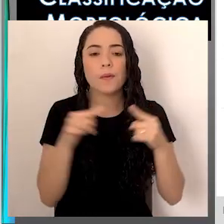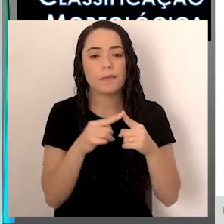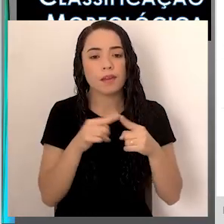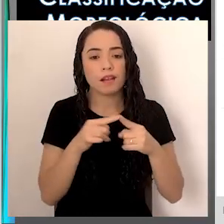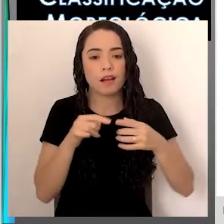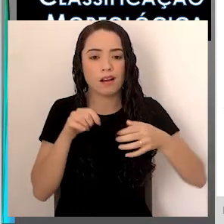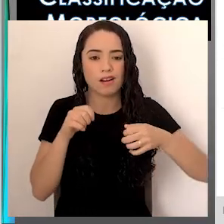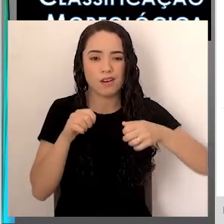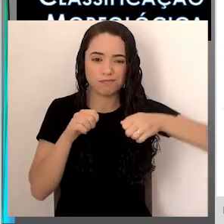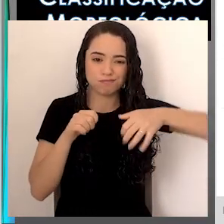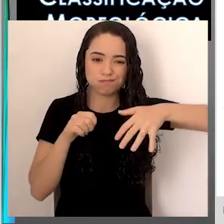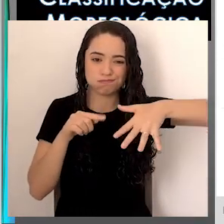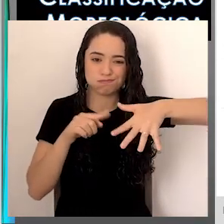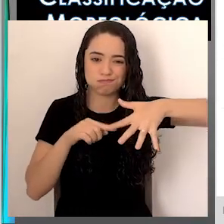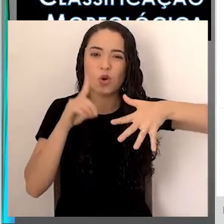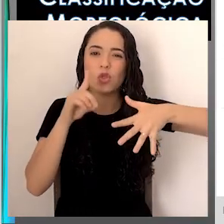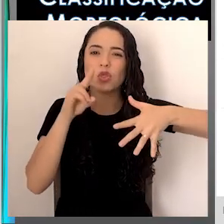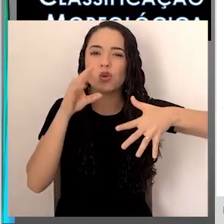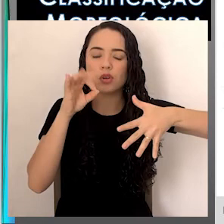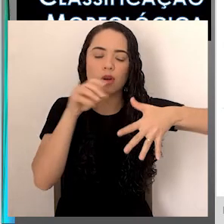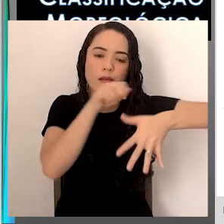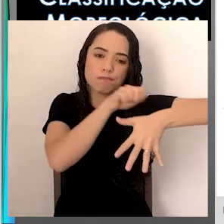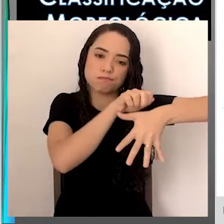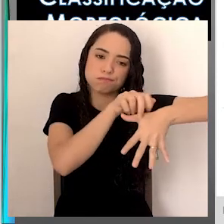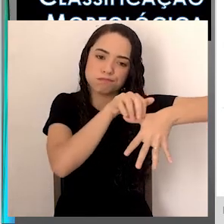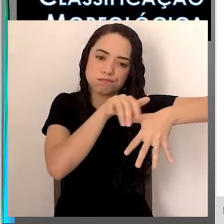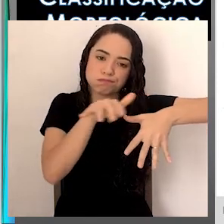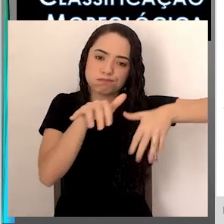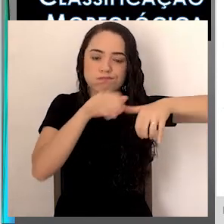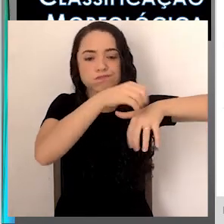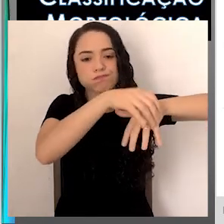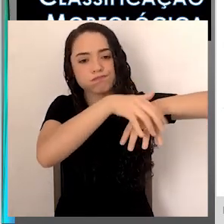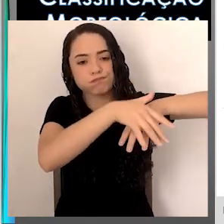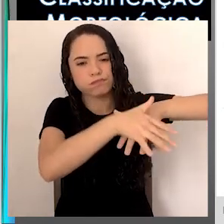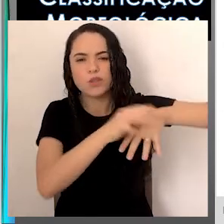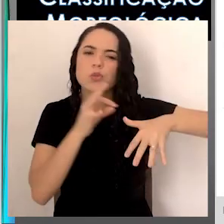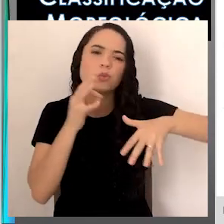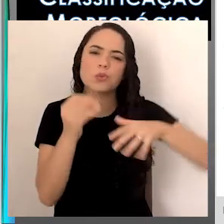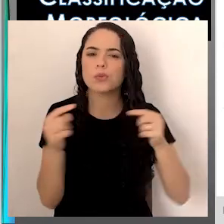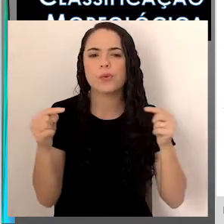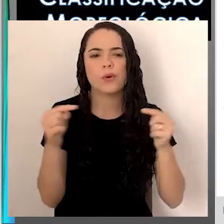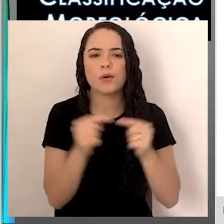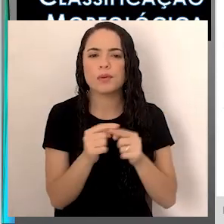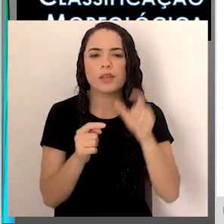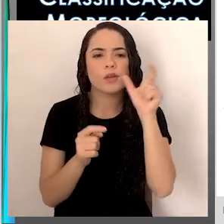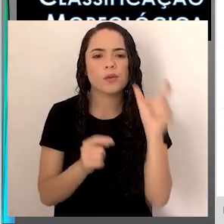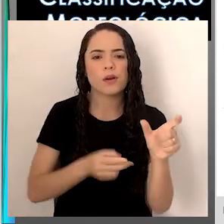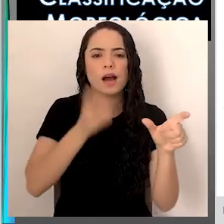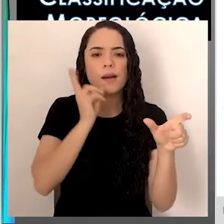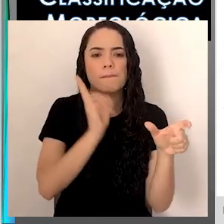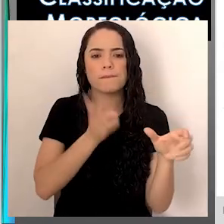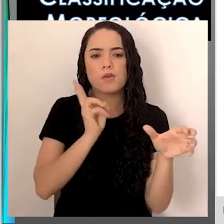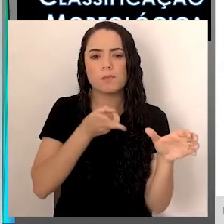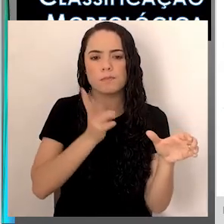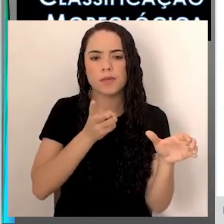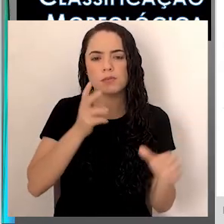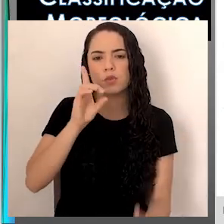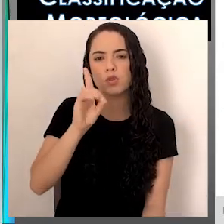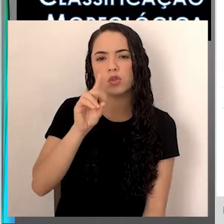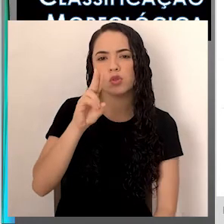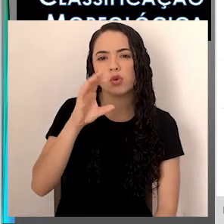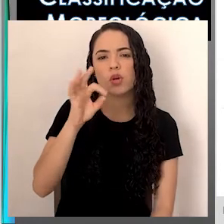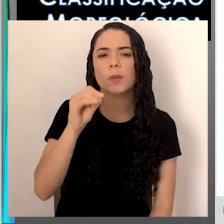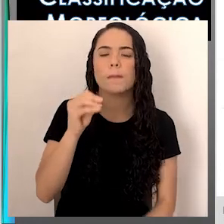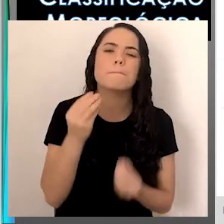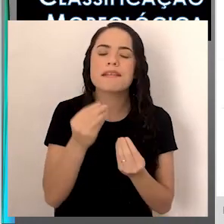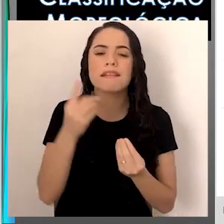glandular, ducto de condução ou porção ductal da glândula, e todas se referem a esta mesma região que transporta